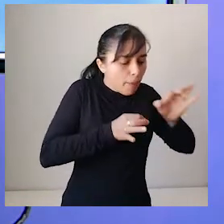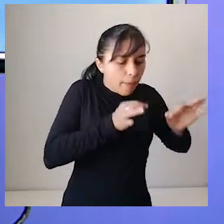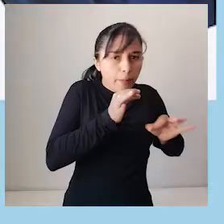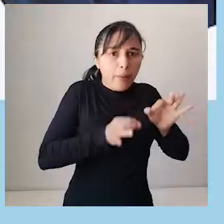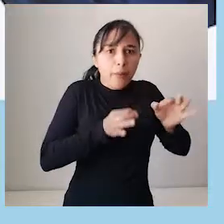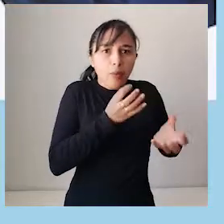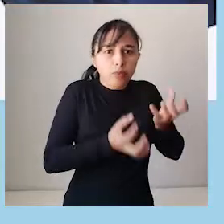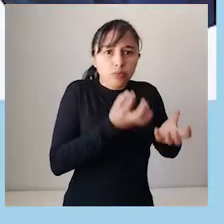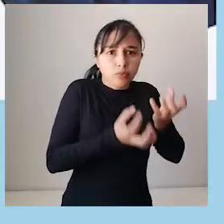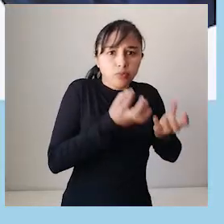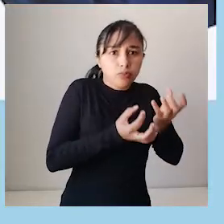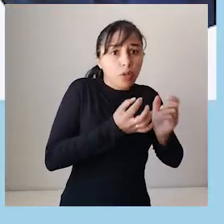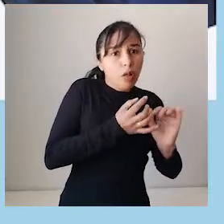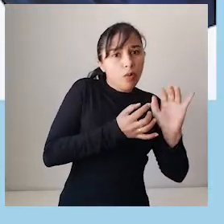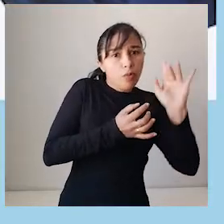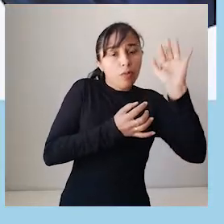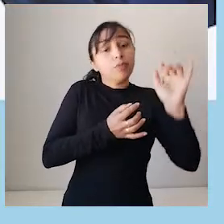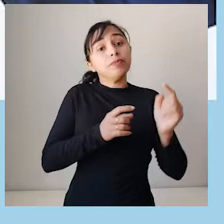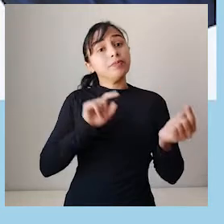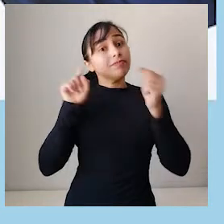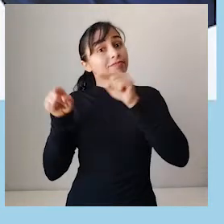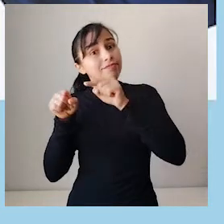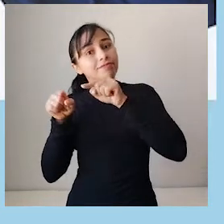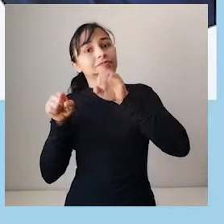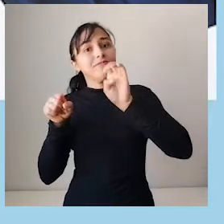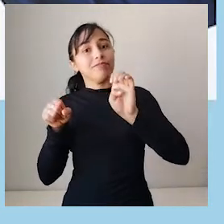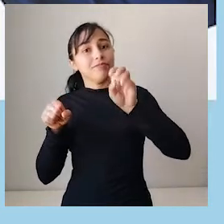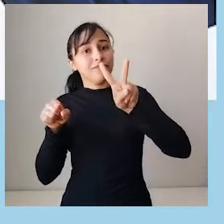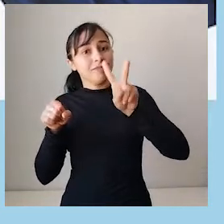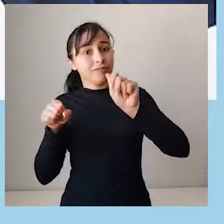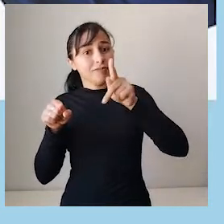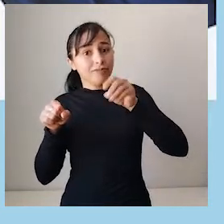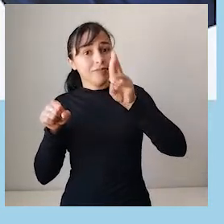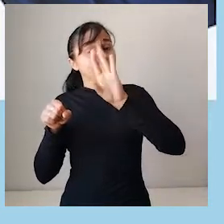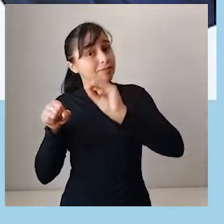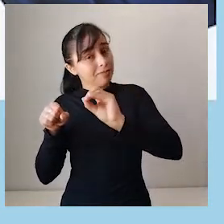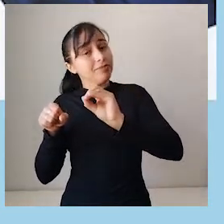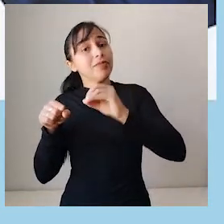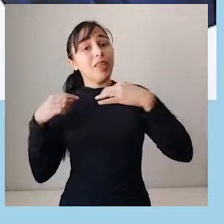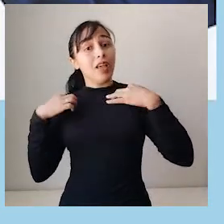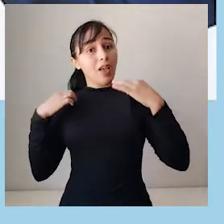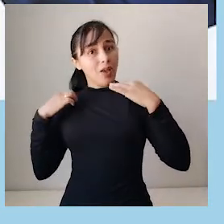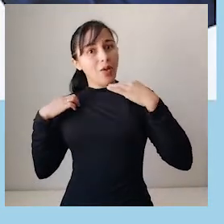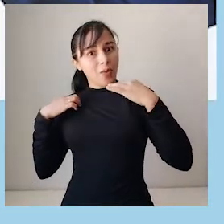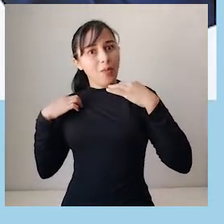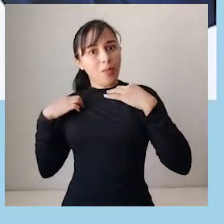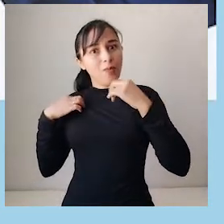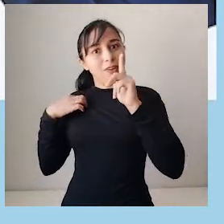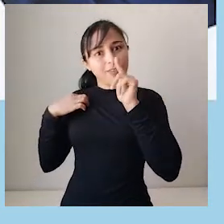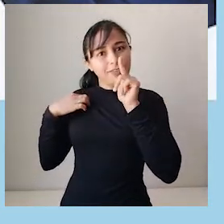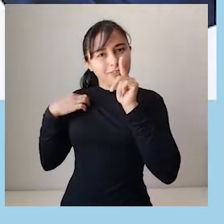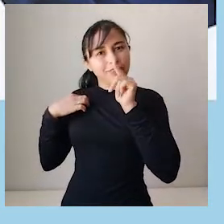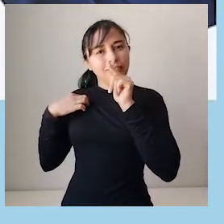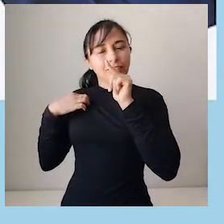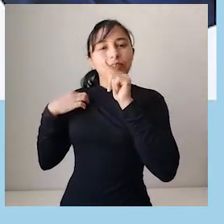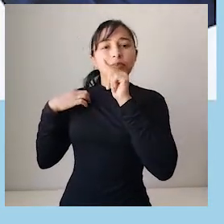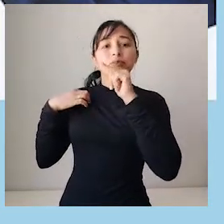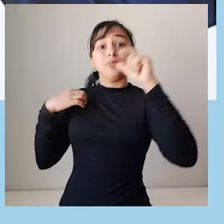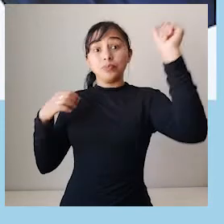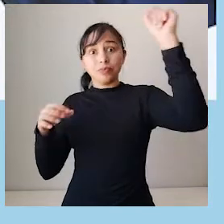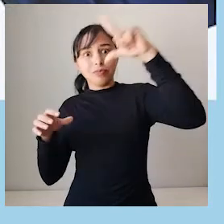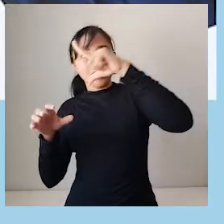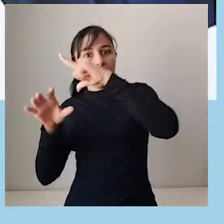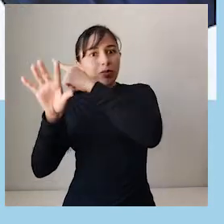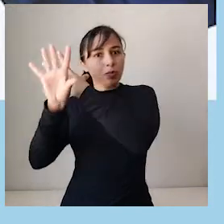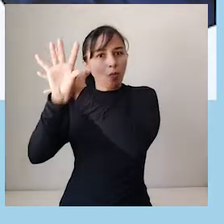bolhas, enquanto na evaporação, naquela da camisa molhada, quando a água líquida se